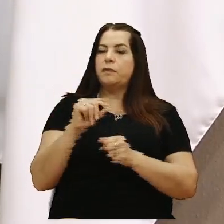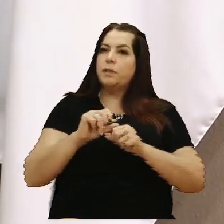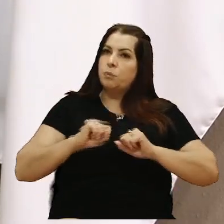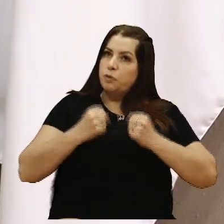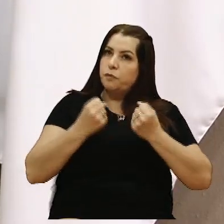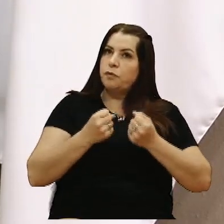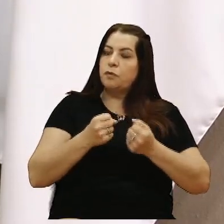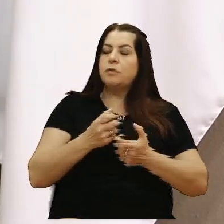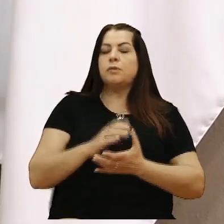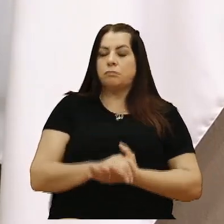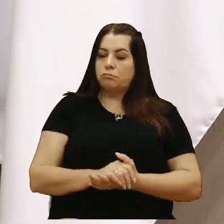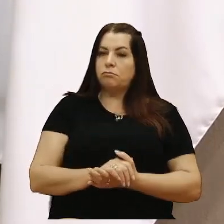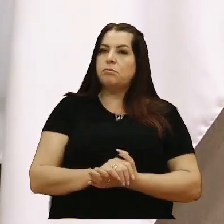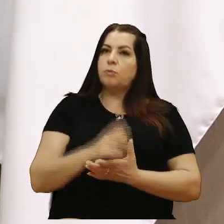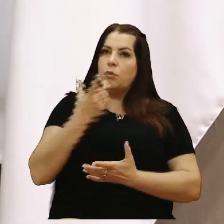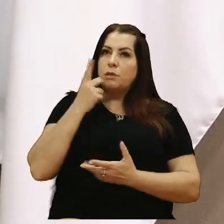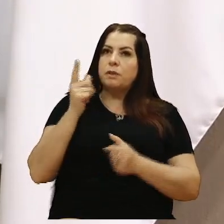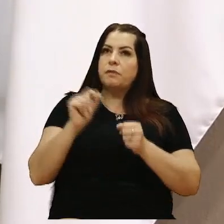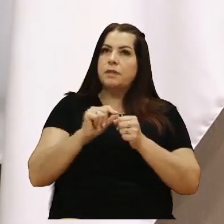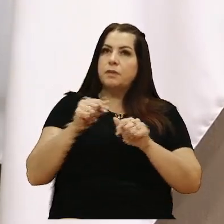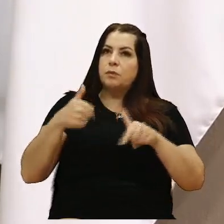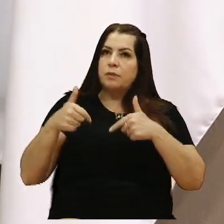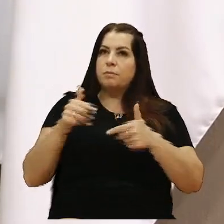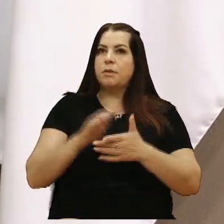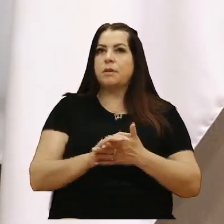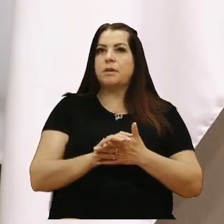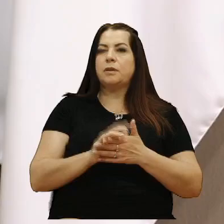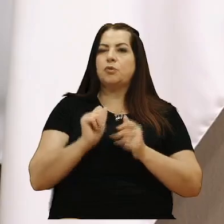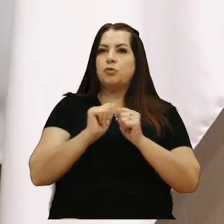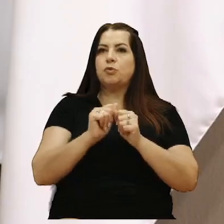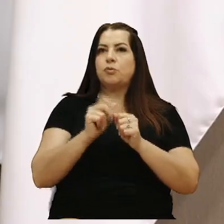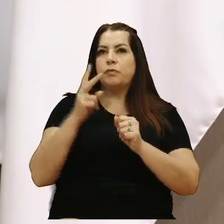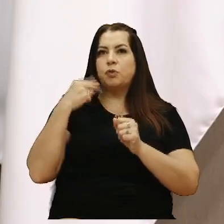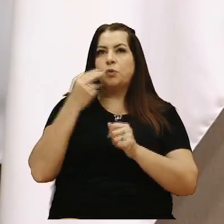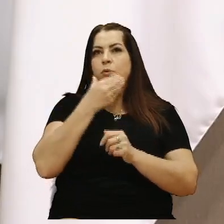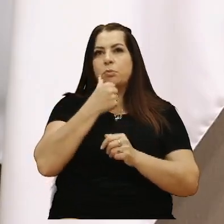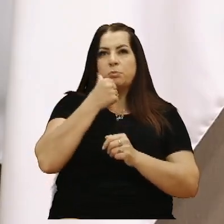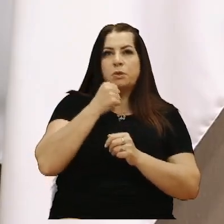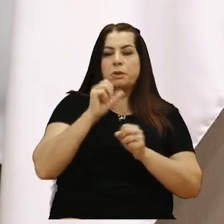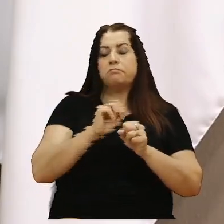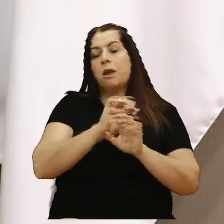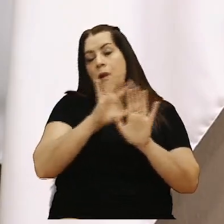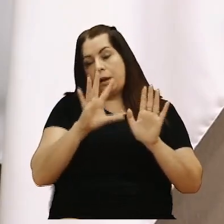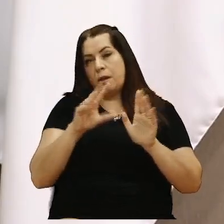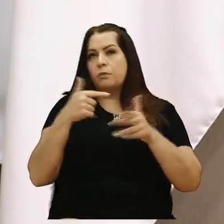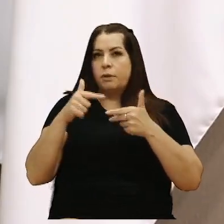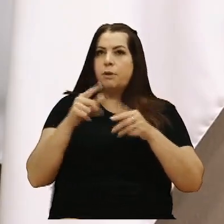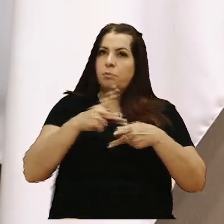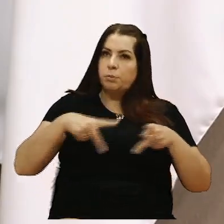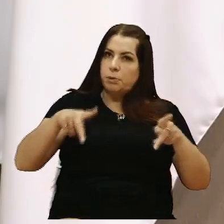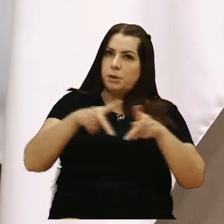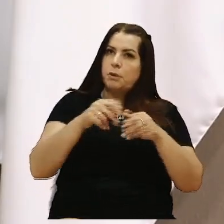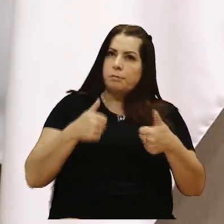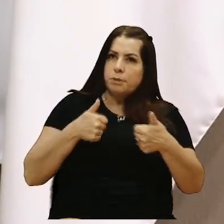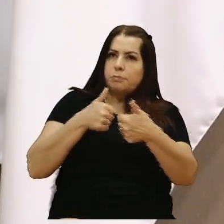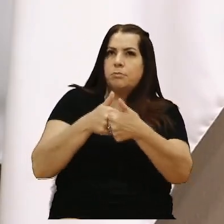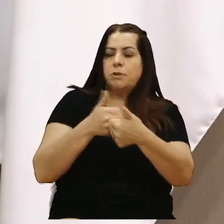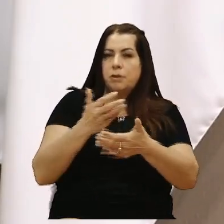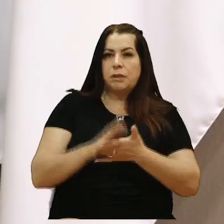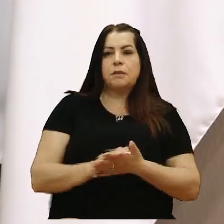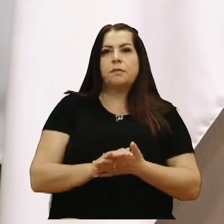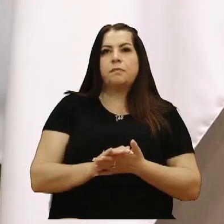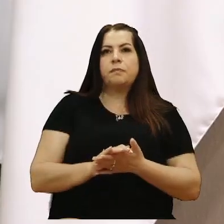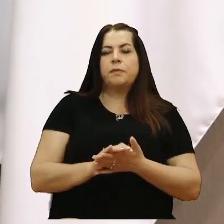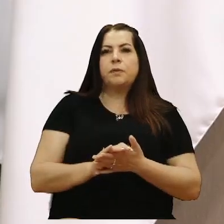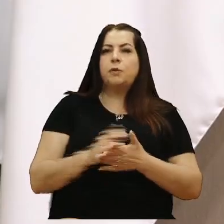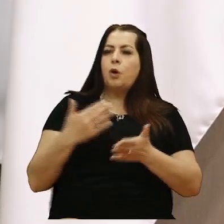esforço gigante para poder fazer o nosso trabalho enquanto vereadores e vereadoras. Claro que o trabalho com a população, a proximidade,